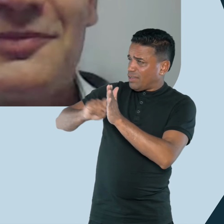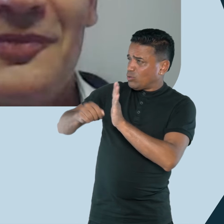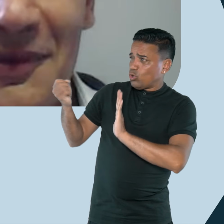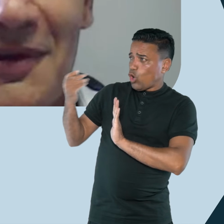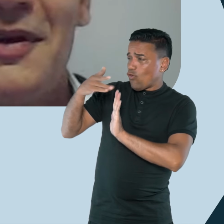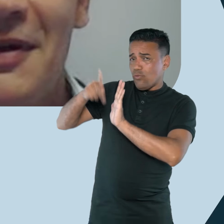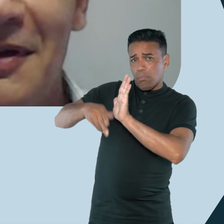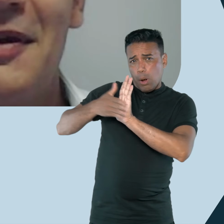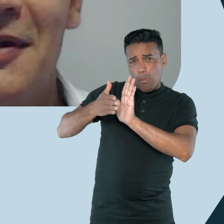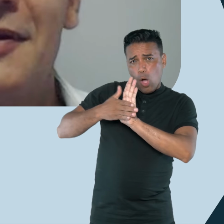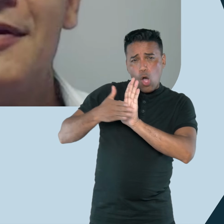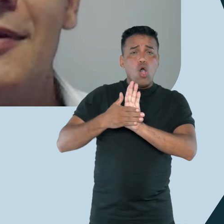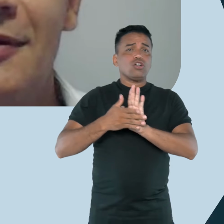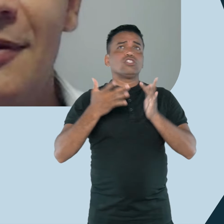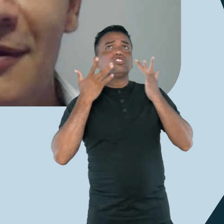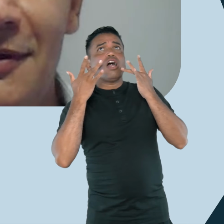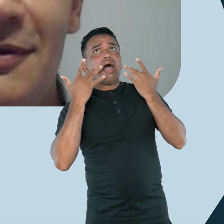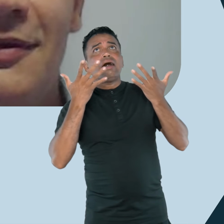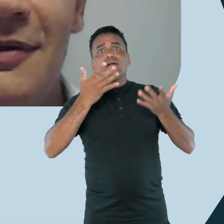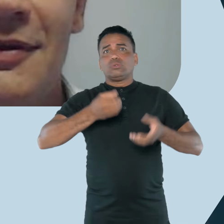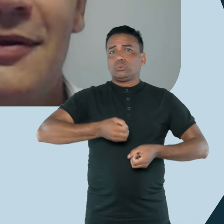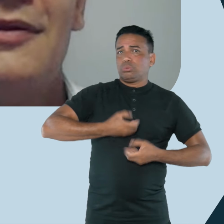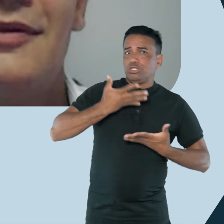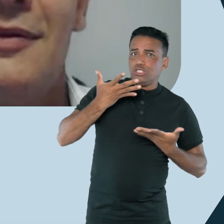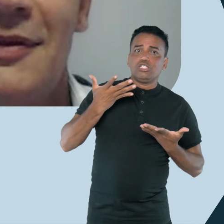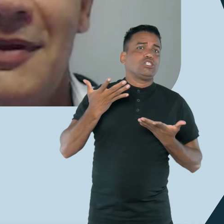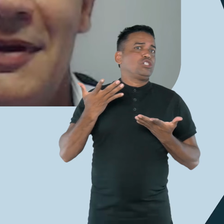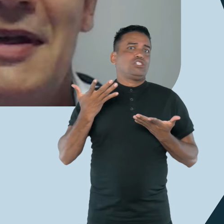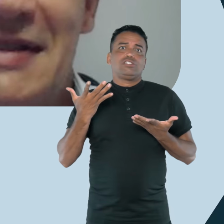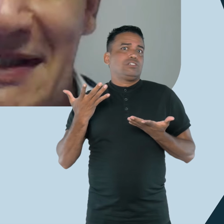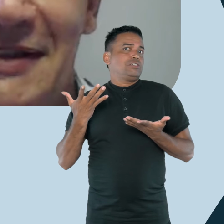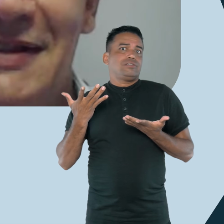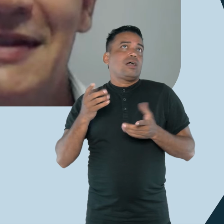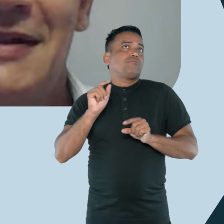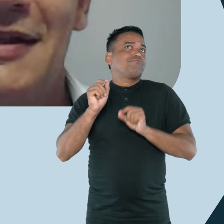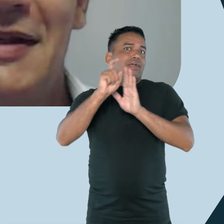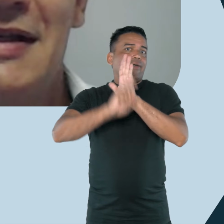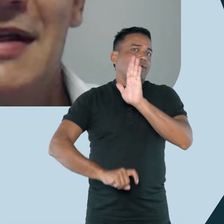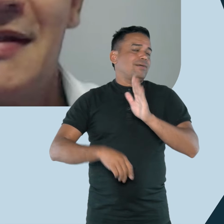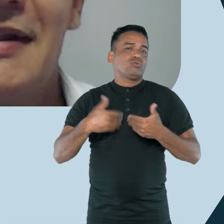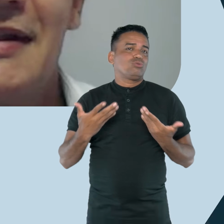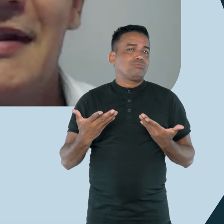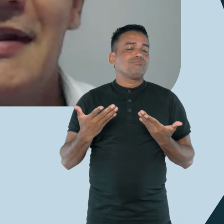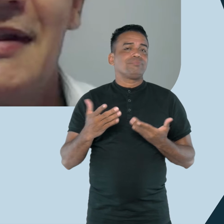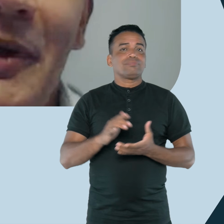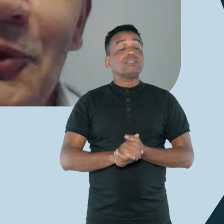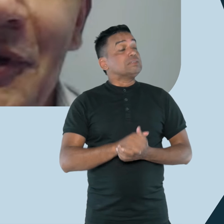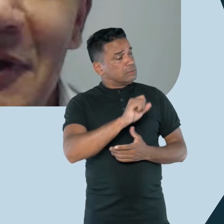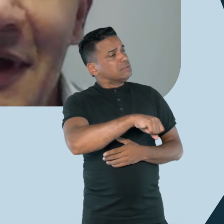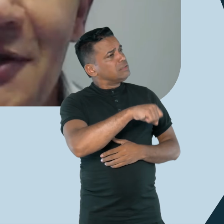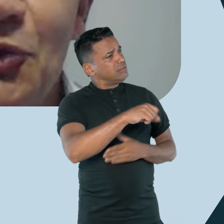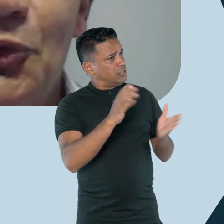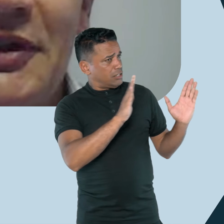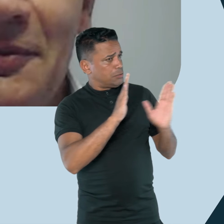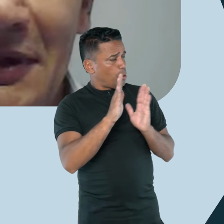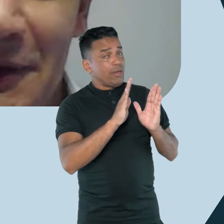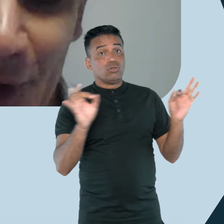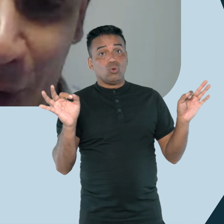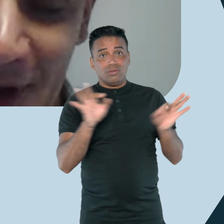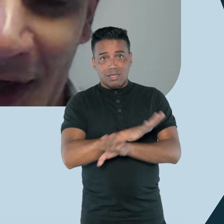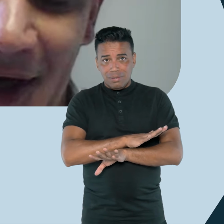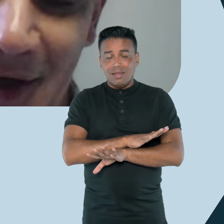projeto? Teatro, poesia, prosa? O que você está escrevendo no momento? Sim, nesse momento, na verdade,